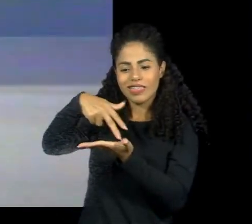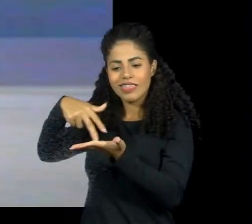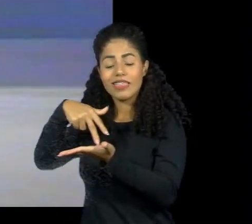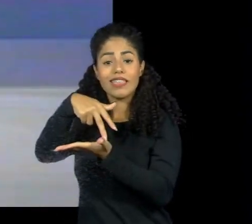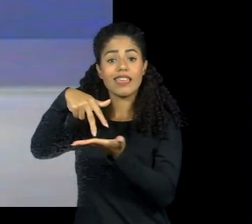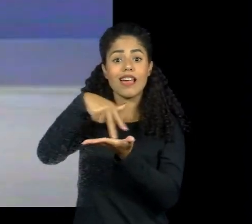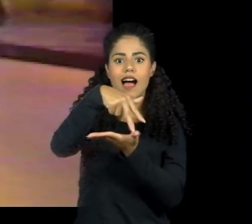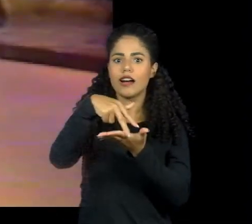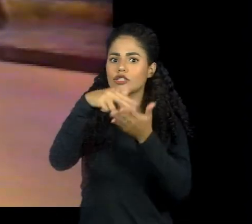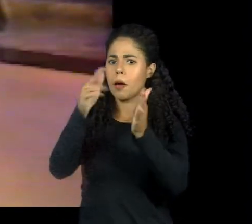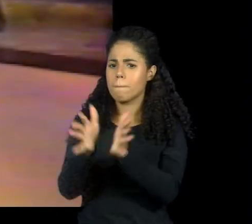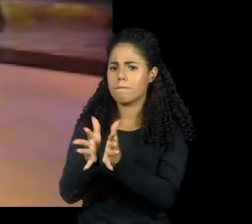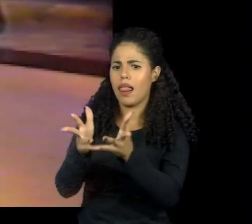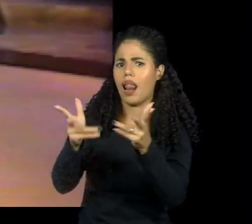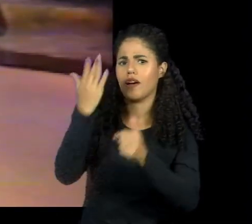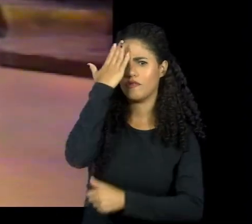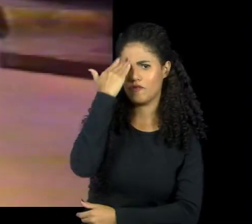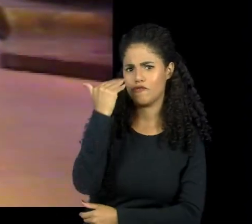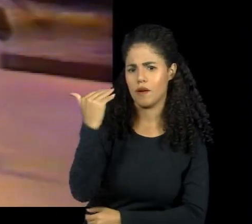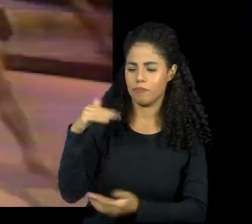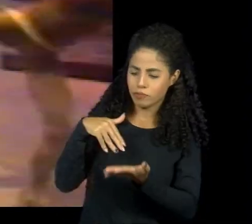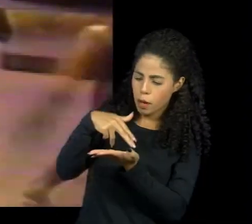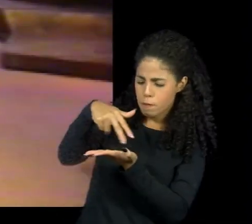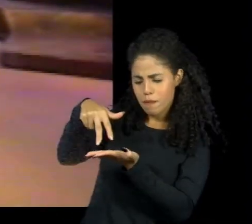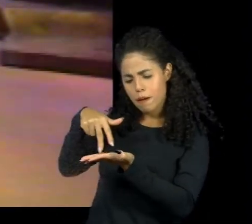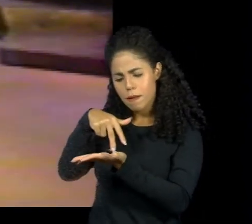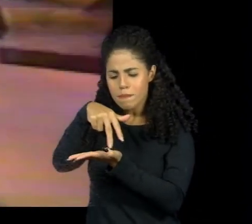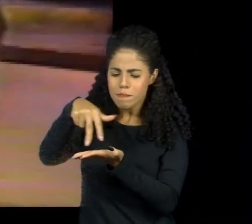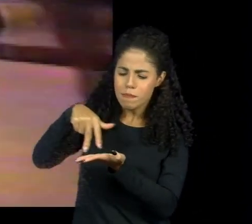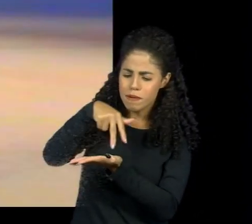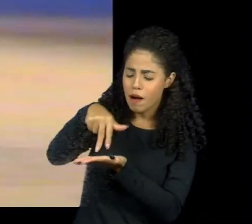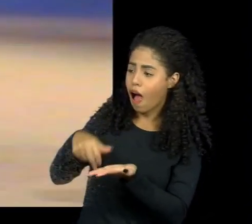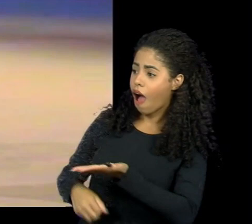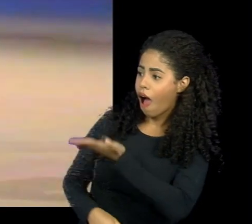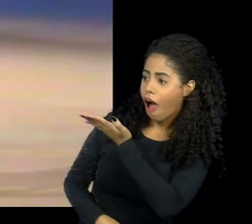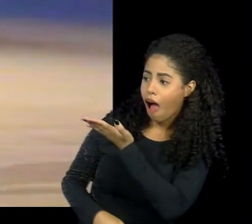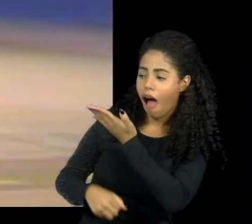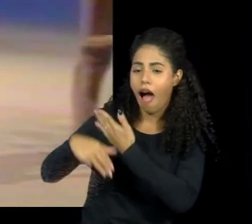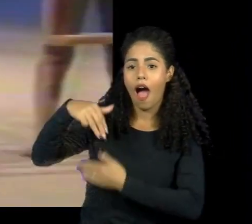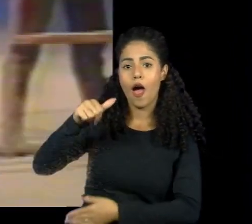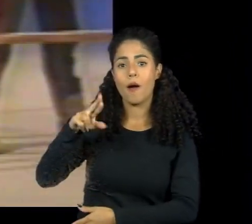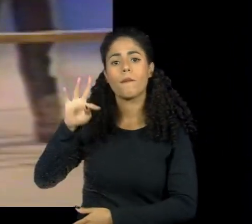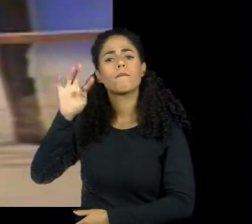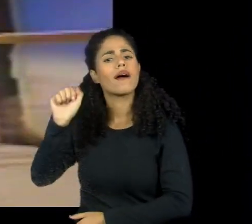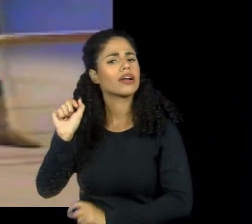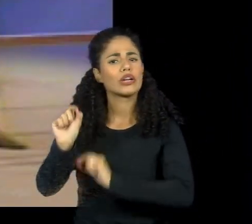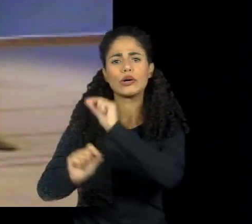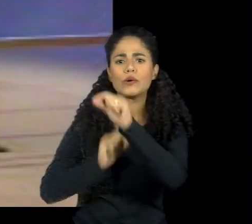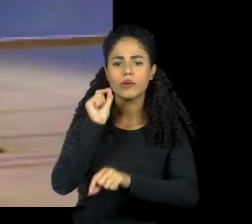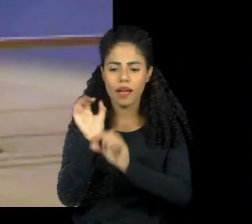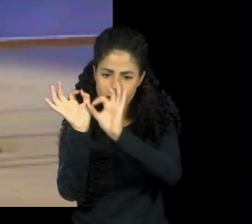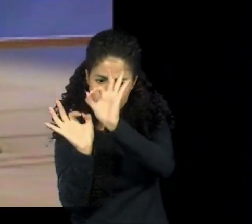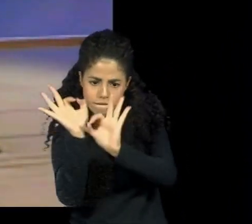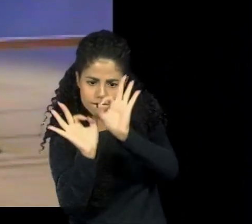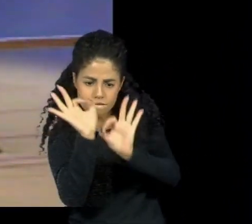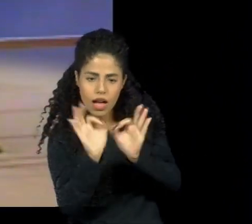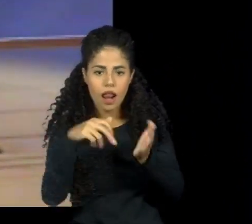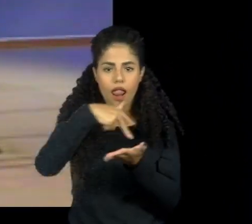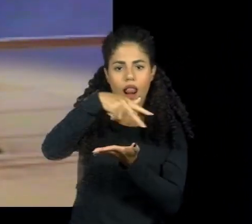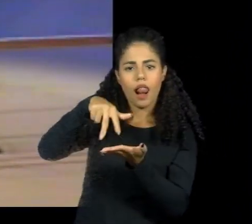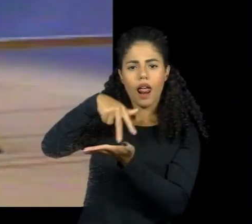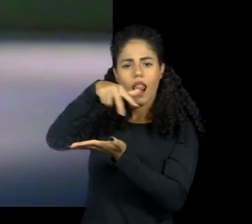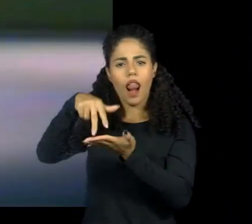Considerada um dos maiores nomes da dança contemporânea, Martha Graham imprimia em suas coreografias a alma das